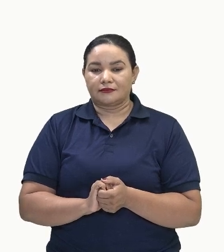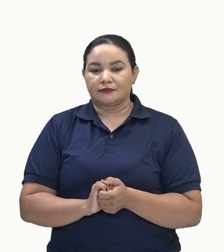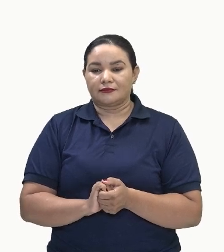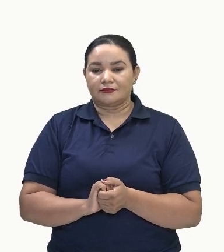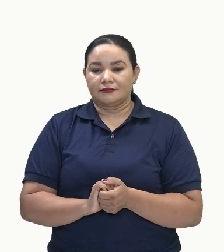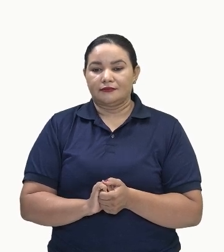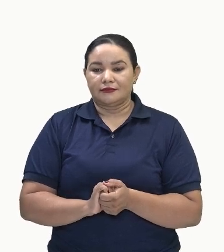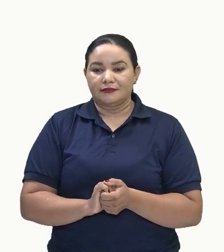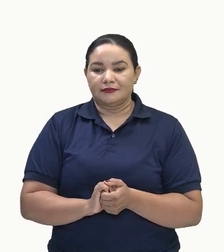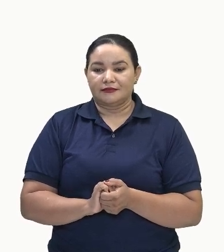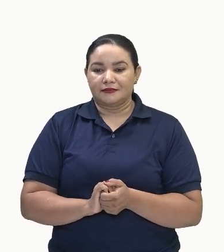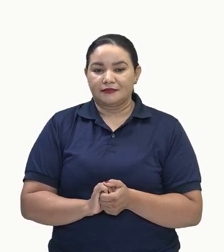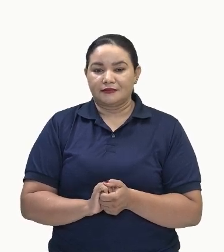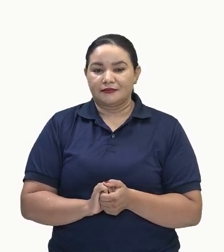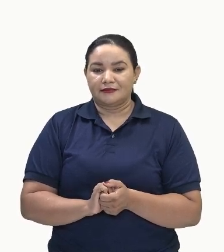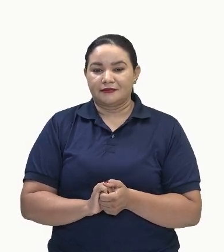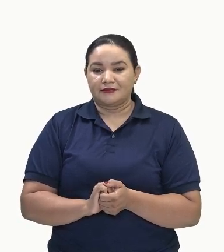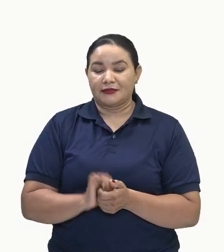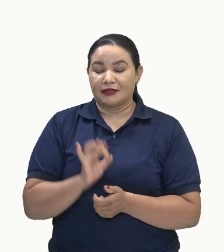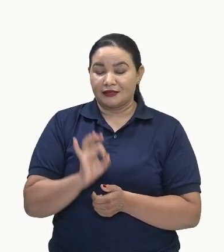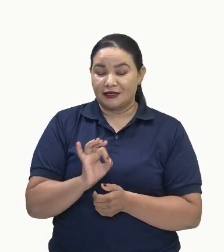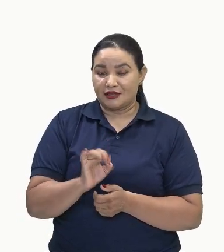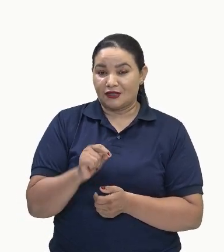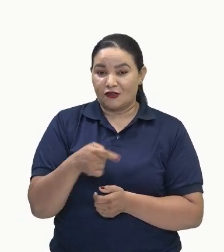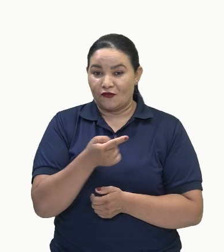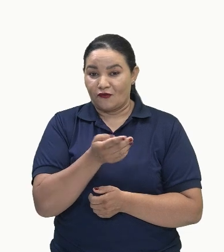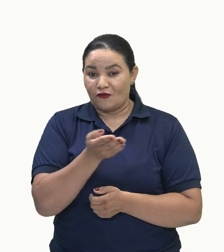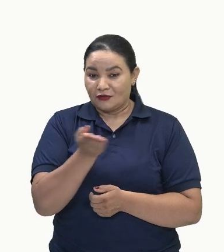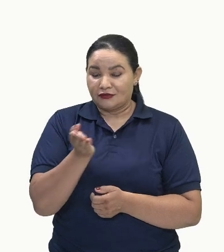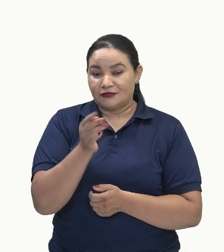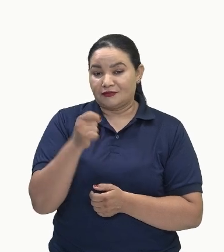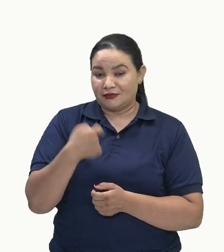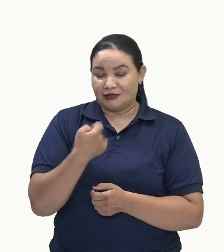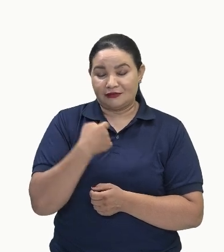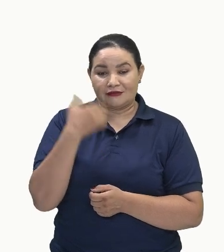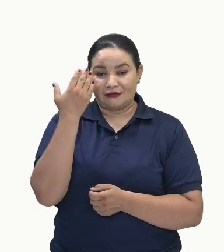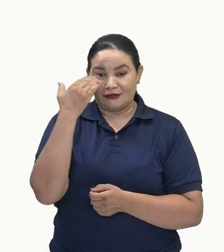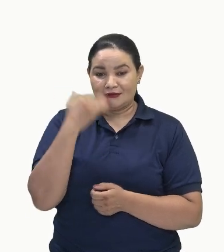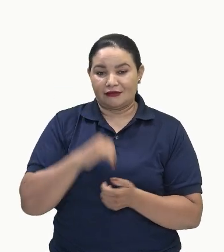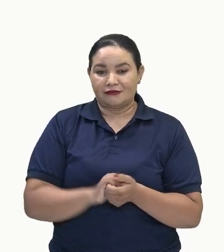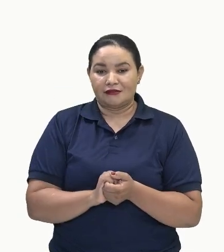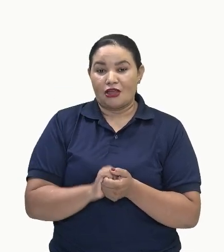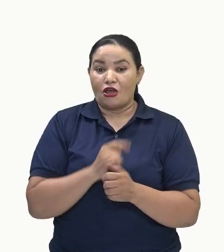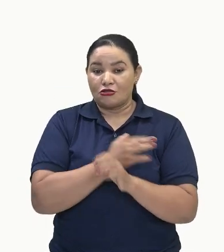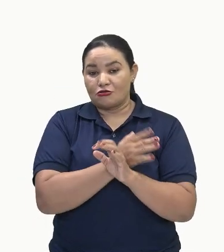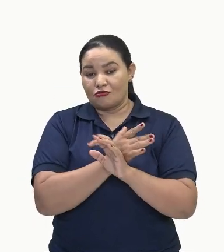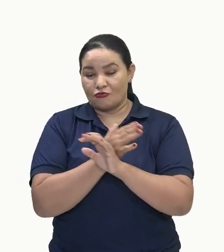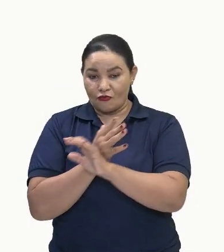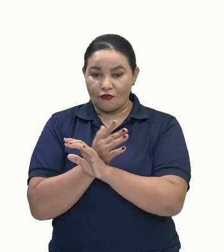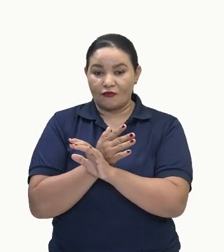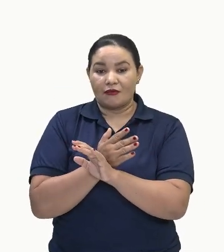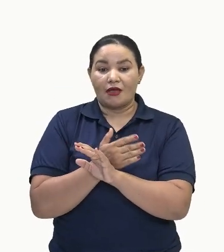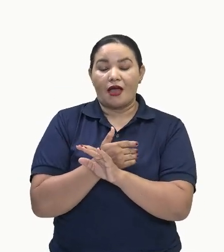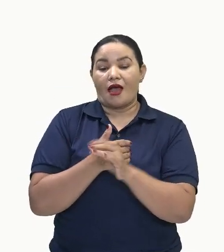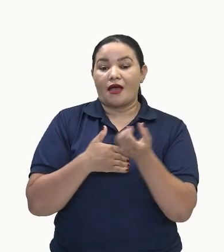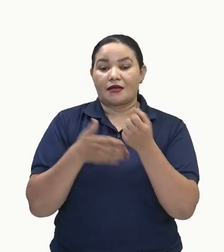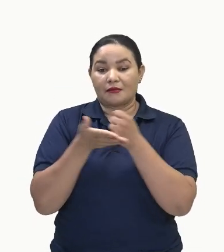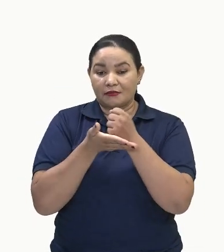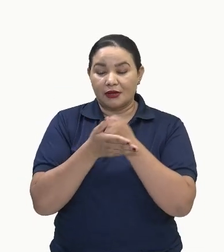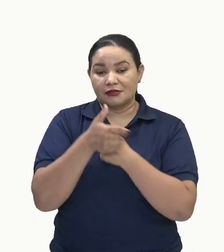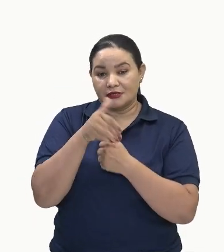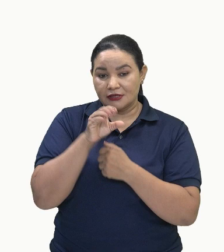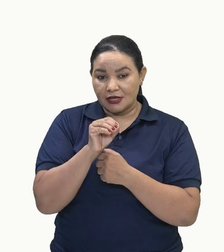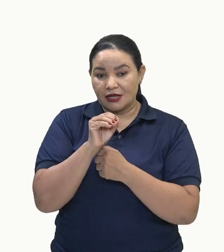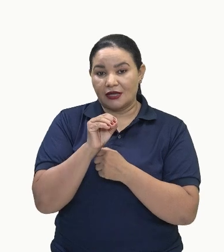ver. Que você esteja compreendendo. Fica atenção. Quando o número é grande, nós colocamos a base 10 e elevamos ao expoente que é igual